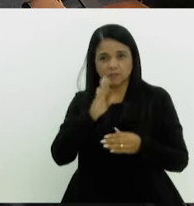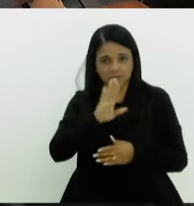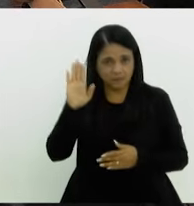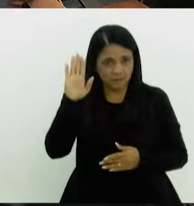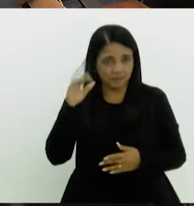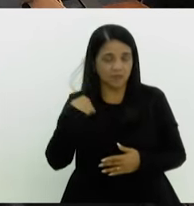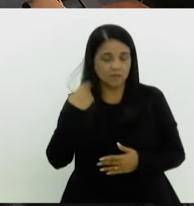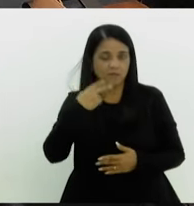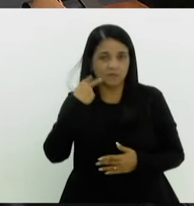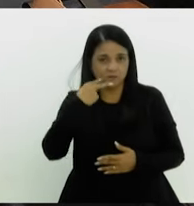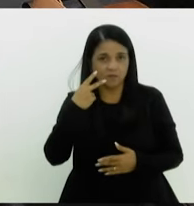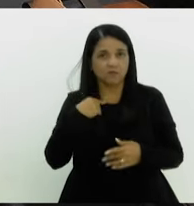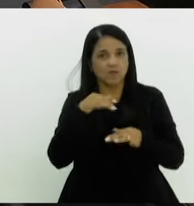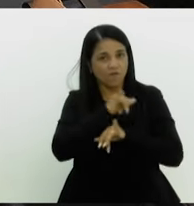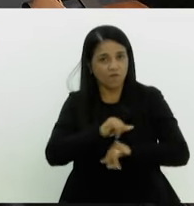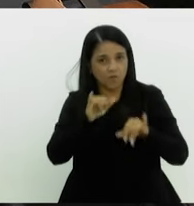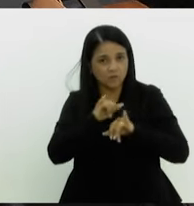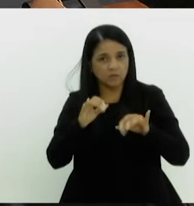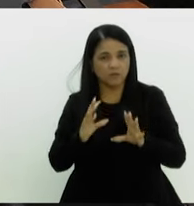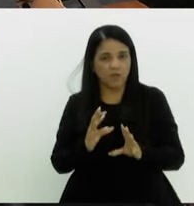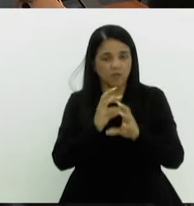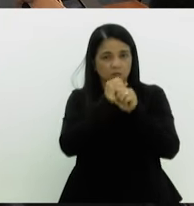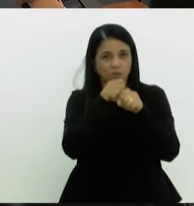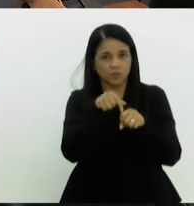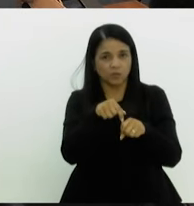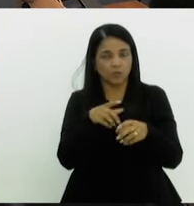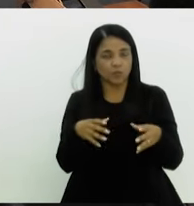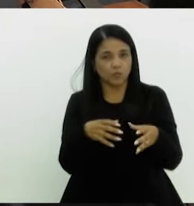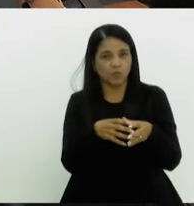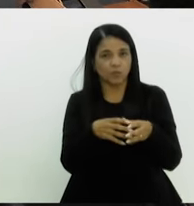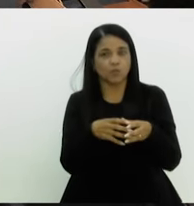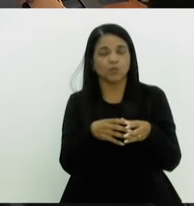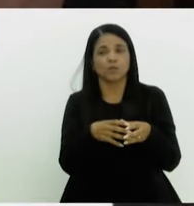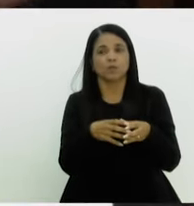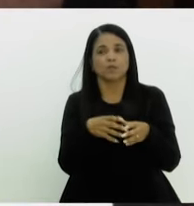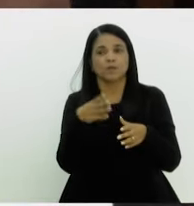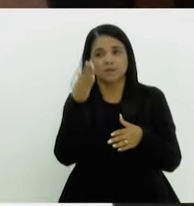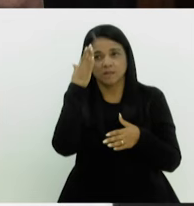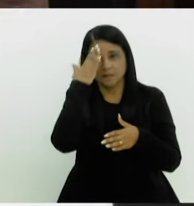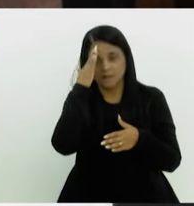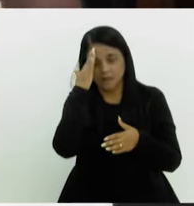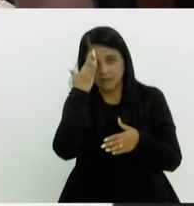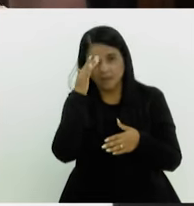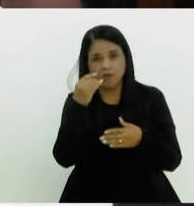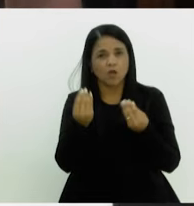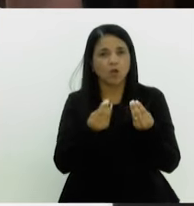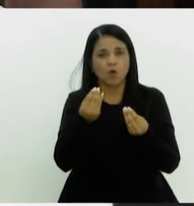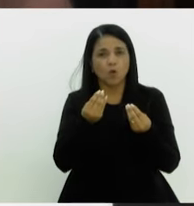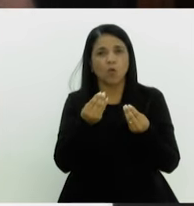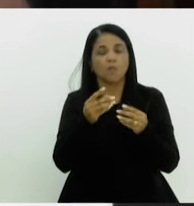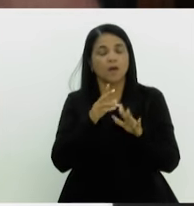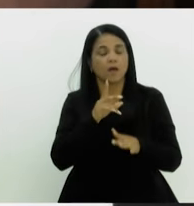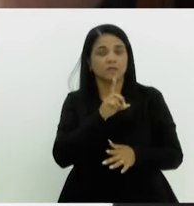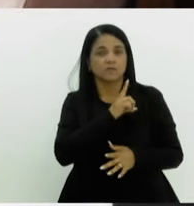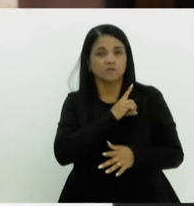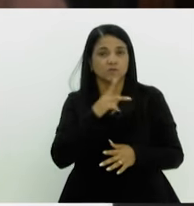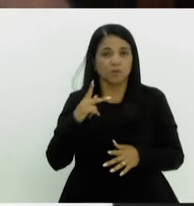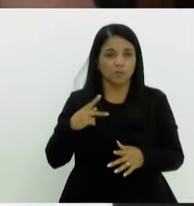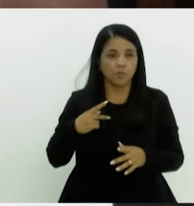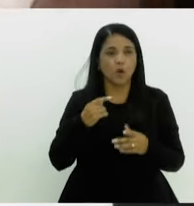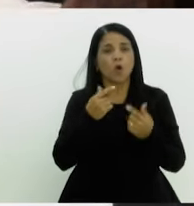informações a gente vai est reunindo no mesmo grupamento para vocês entenderem esses Pilares por exemplo da Defensoria a onde